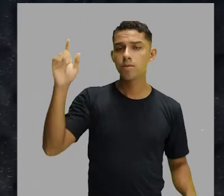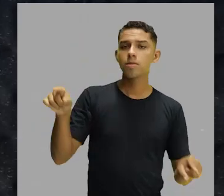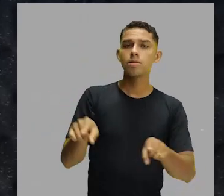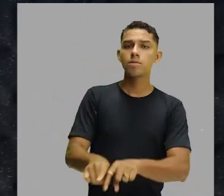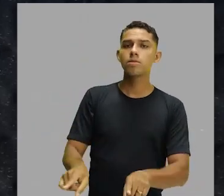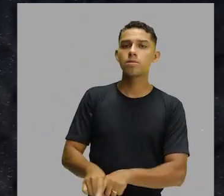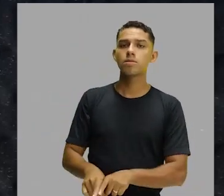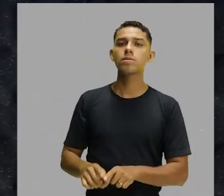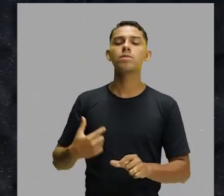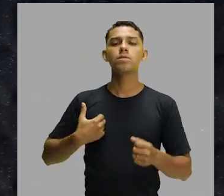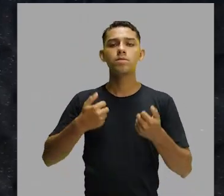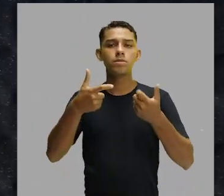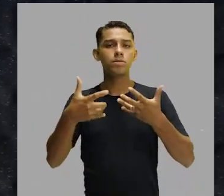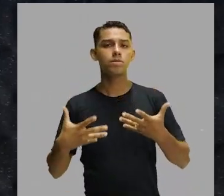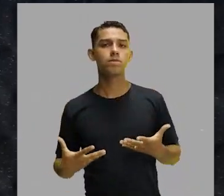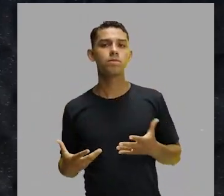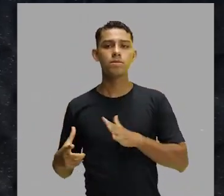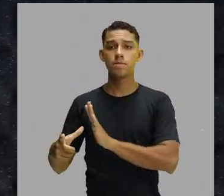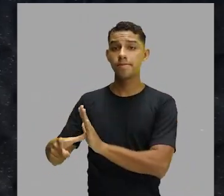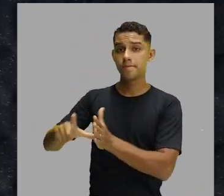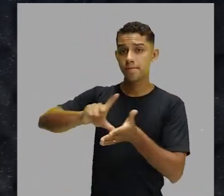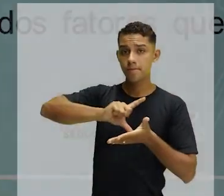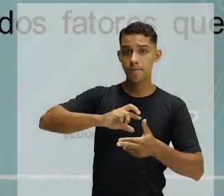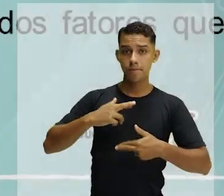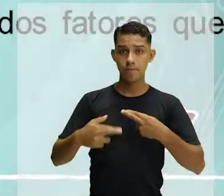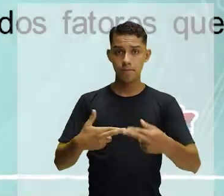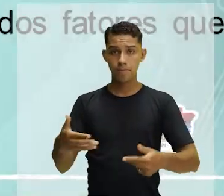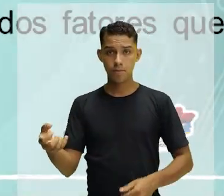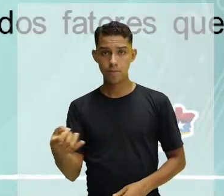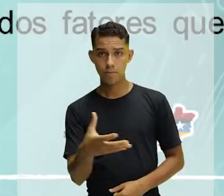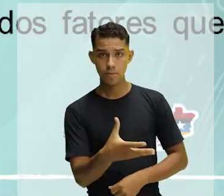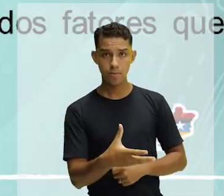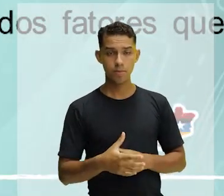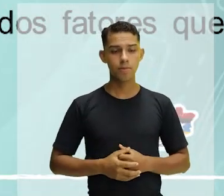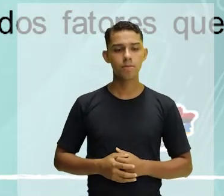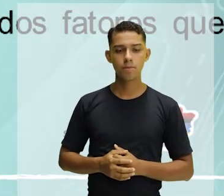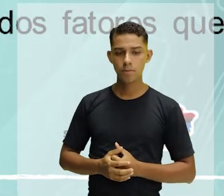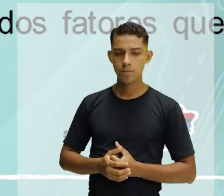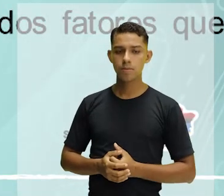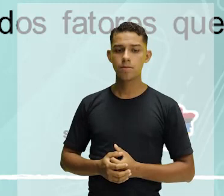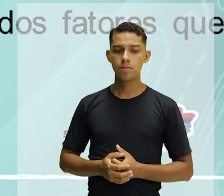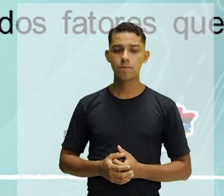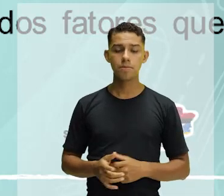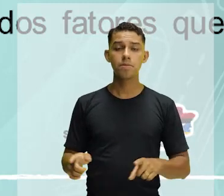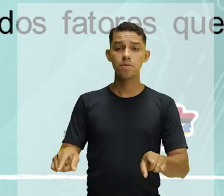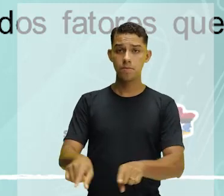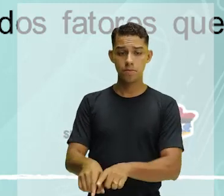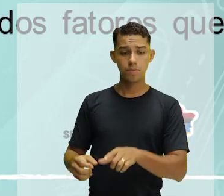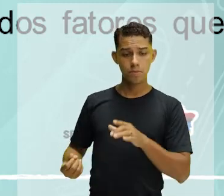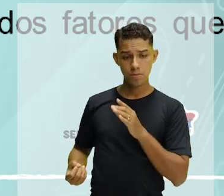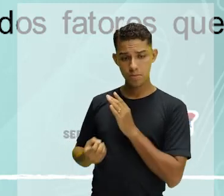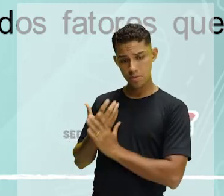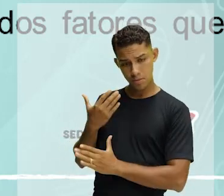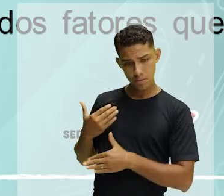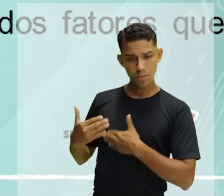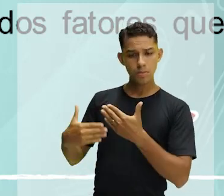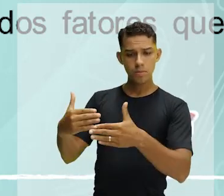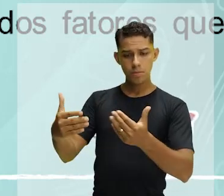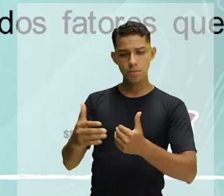de pré-renascentista. Acompanha ainda aí na sua tela. Foi iniciado em Florença por Francisco